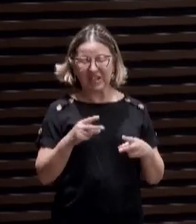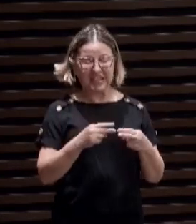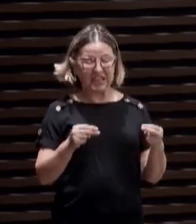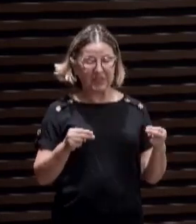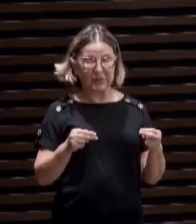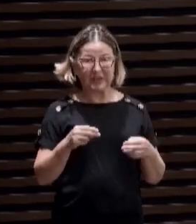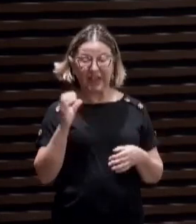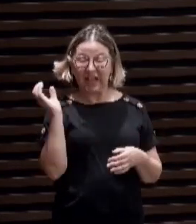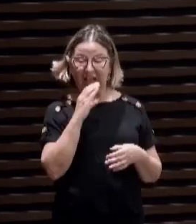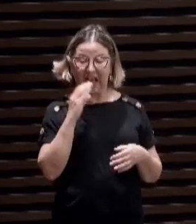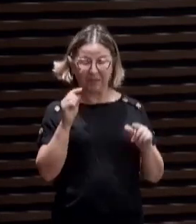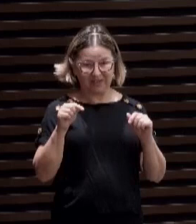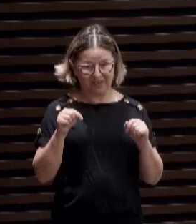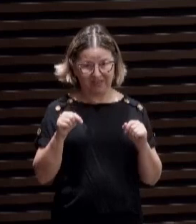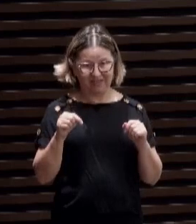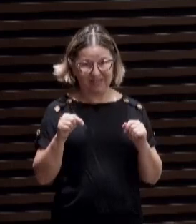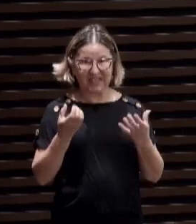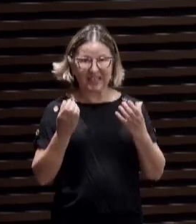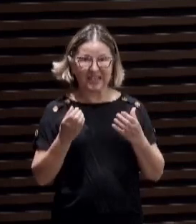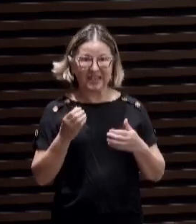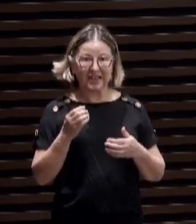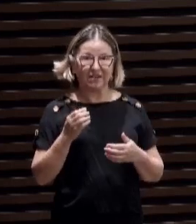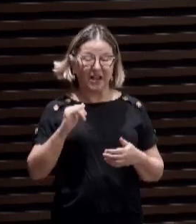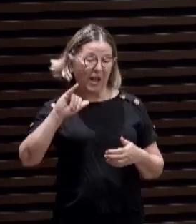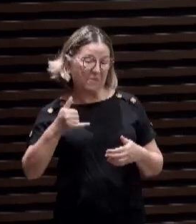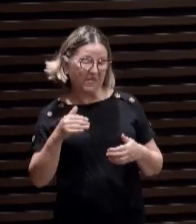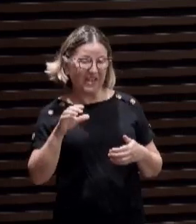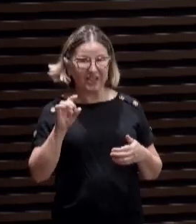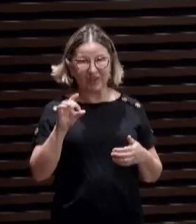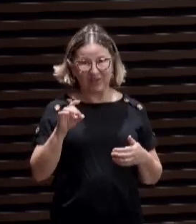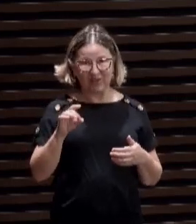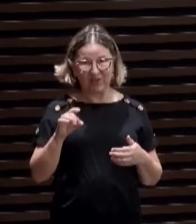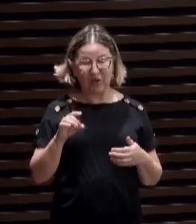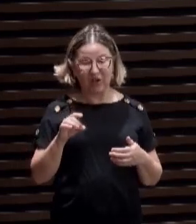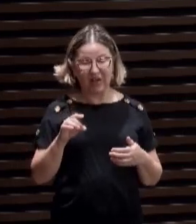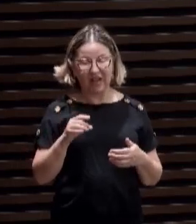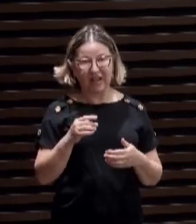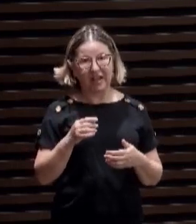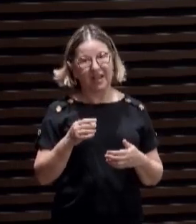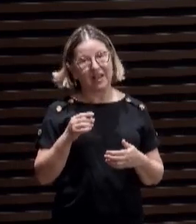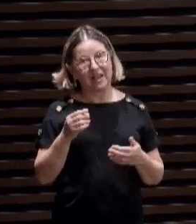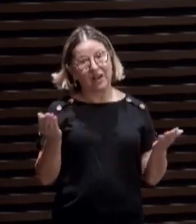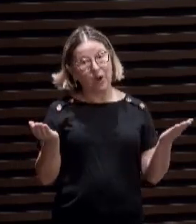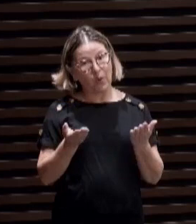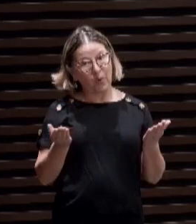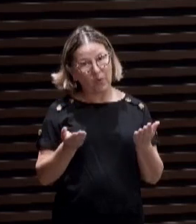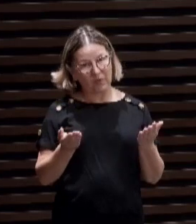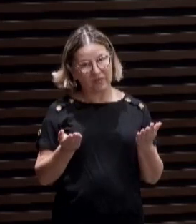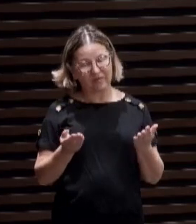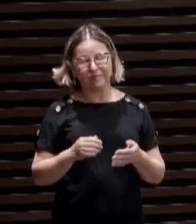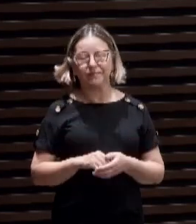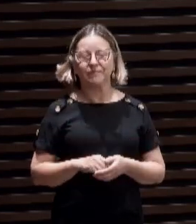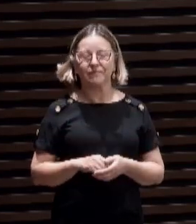passageiras, eu quero aproveitar o hoje, o aqui e o agora. E como igreja, amados, como cristãos, como filhos